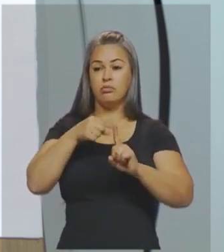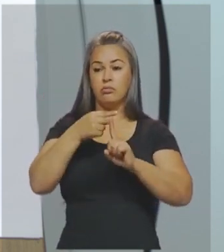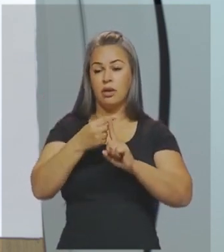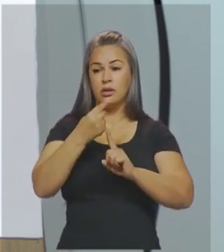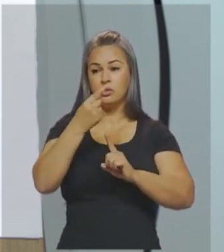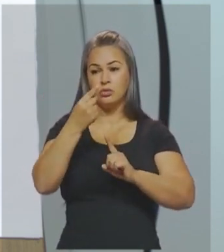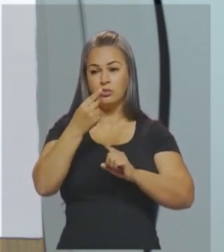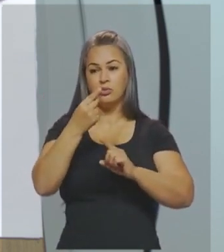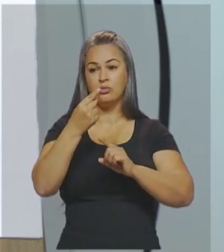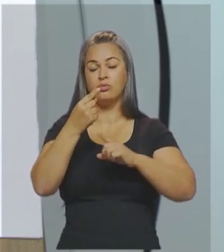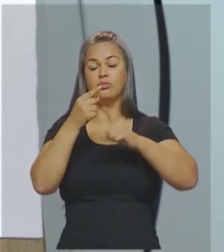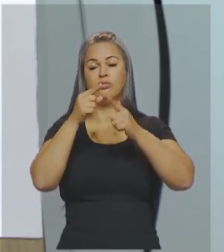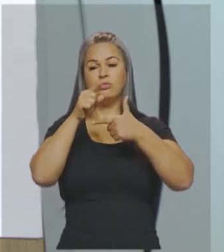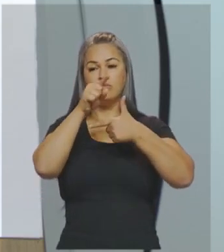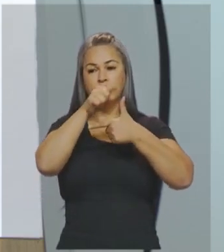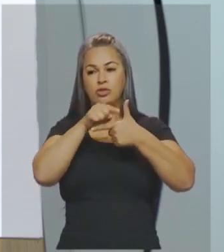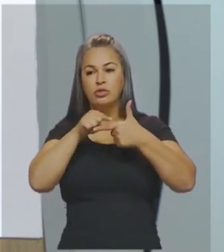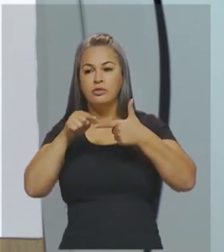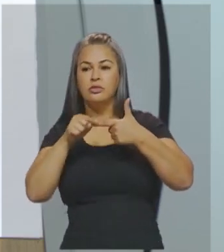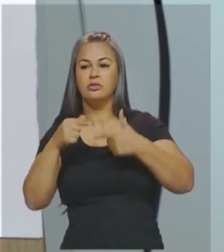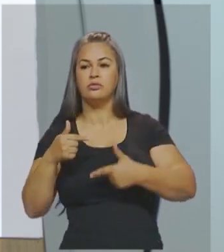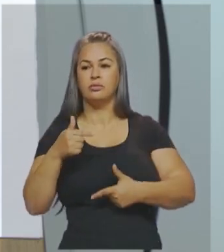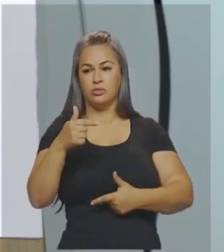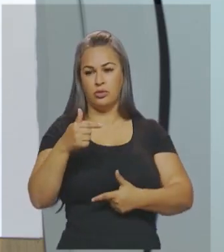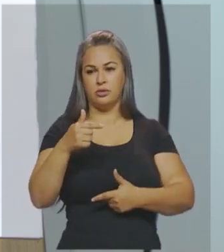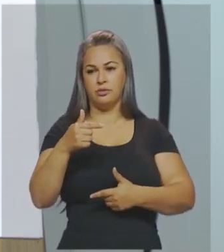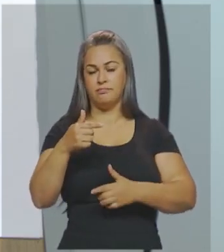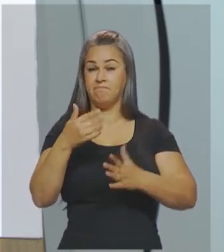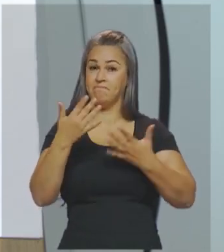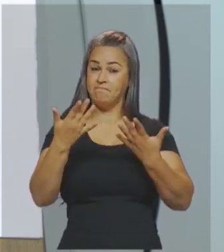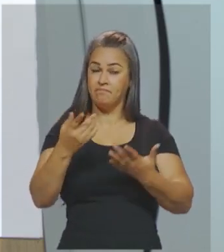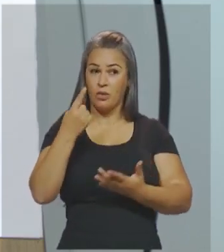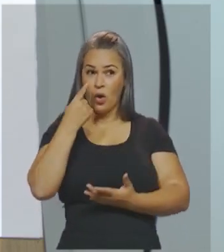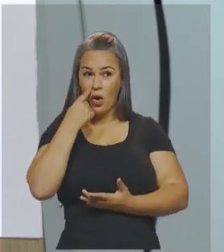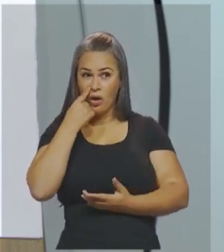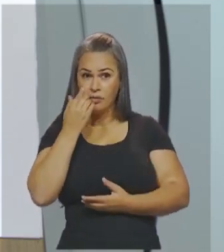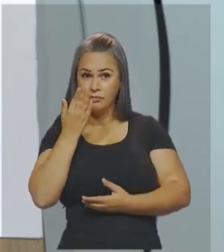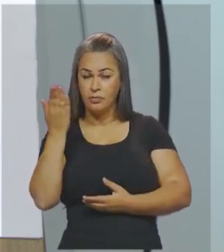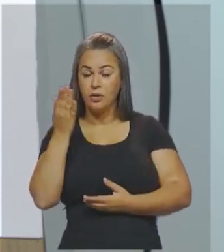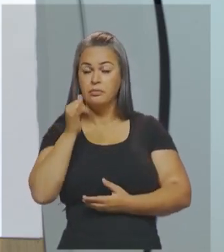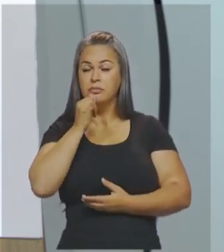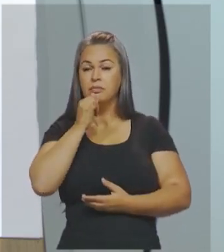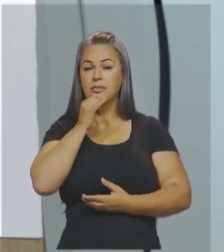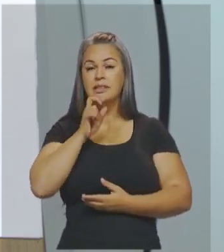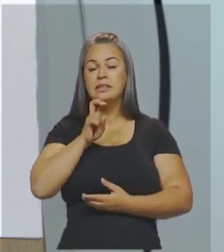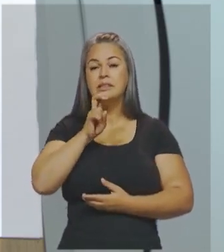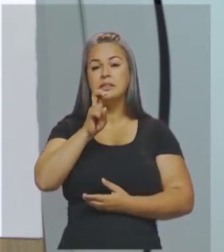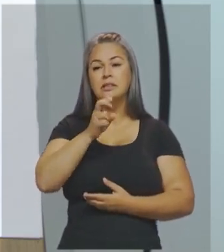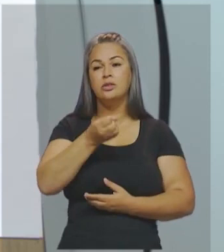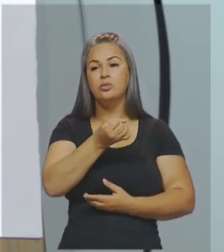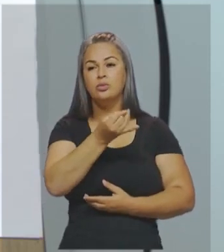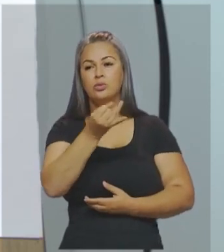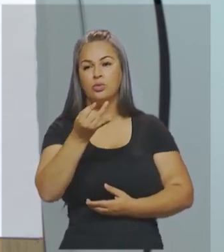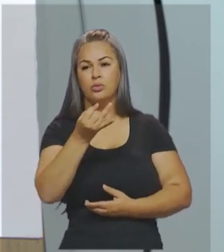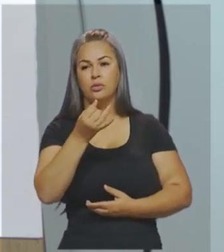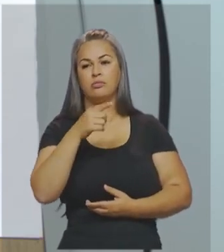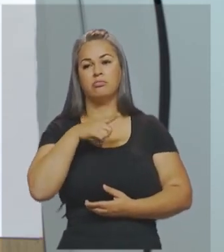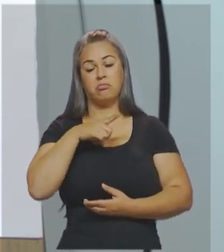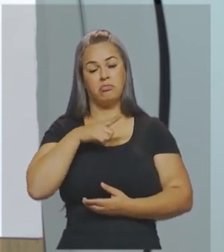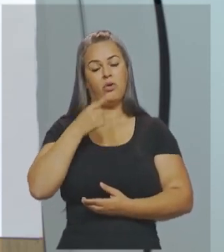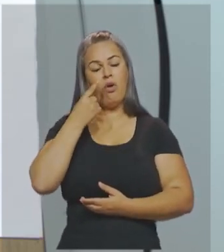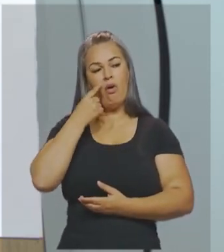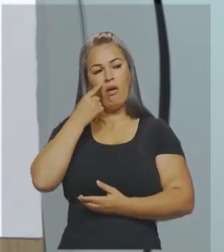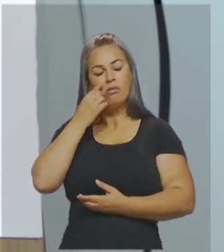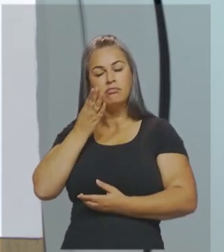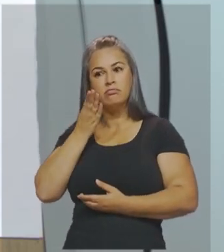5 valores. A gente pode observar que a mediana aqui, ela está na posição, é o terceiro termo,